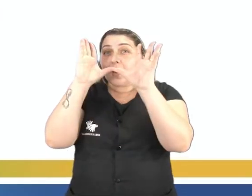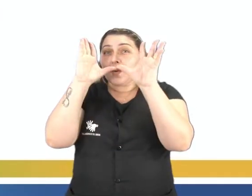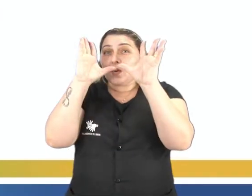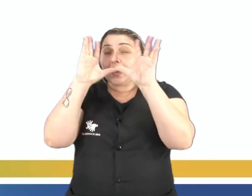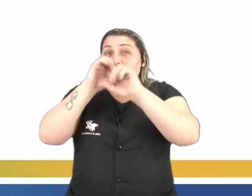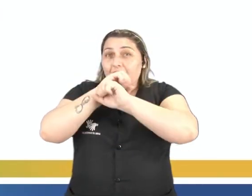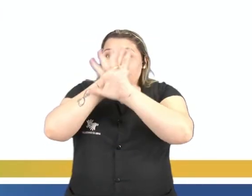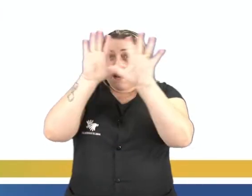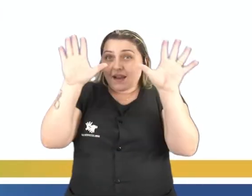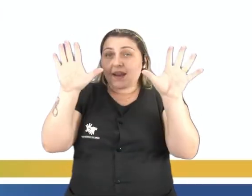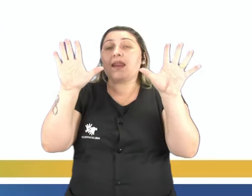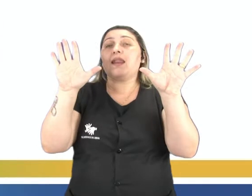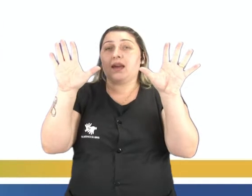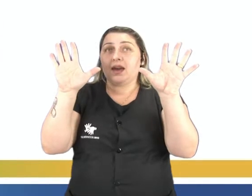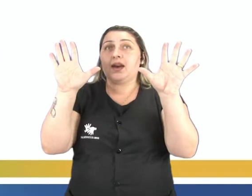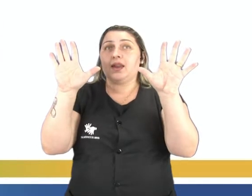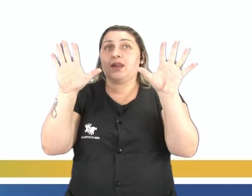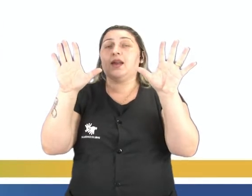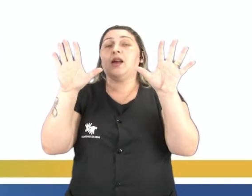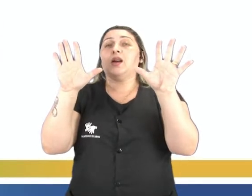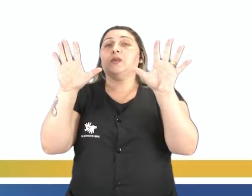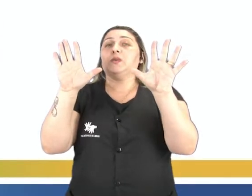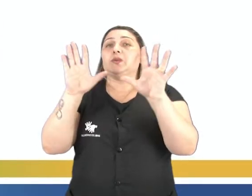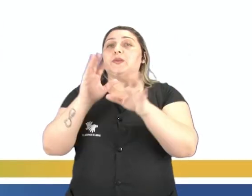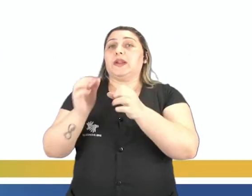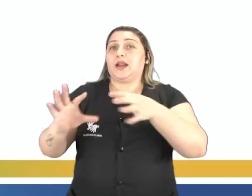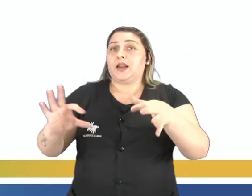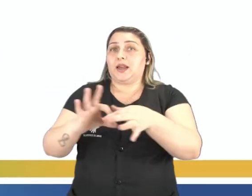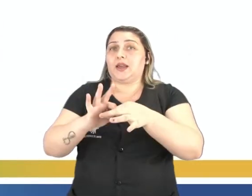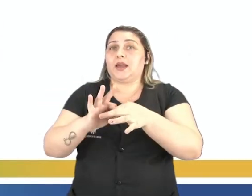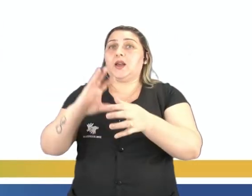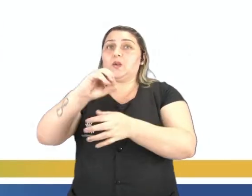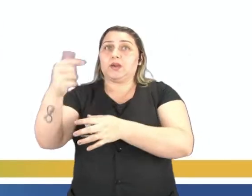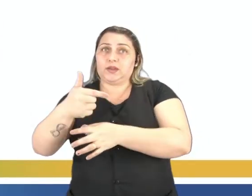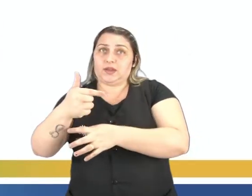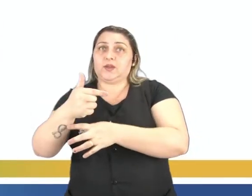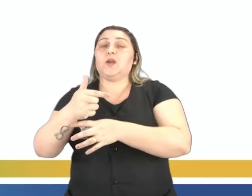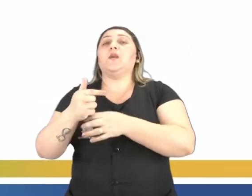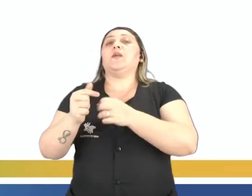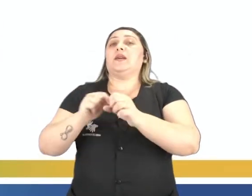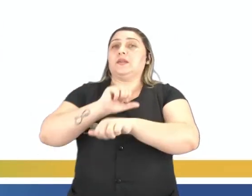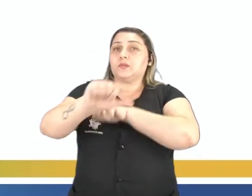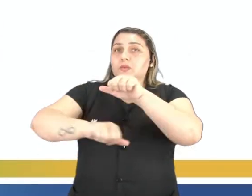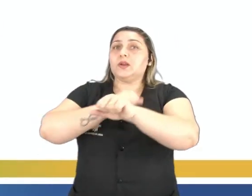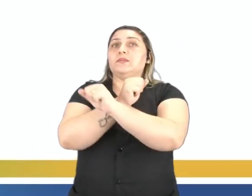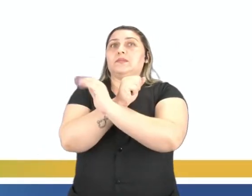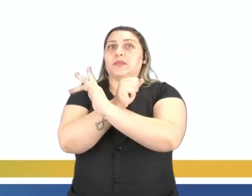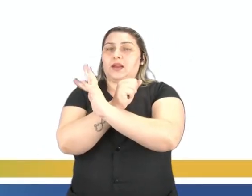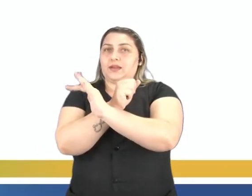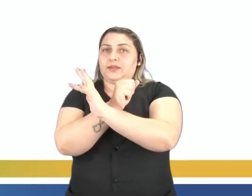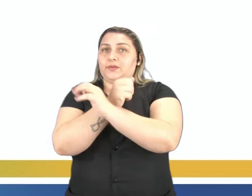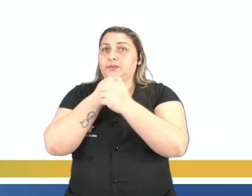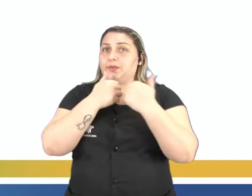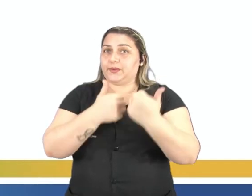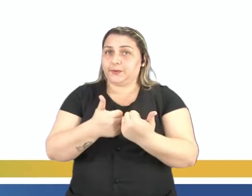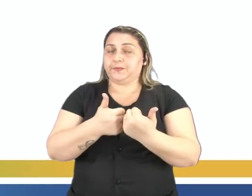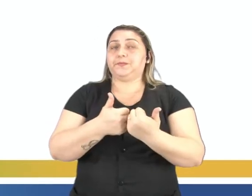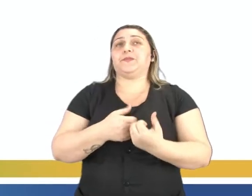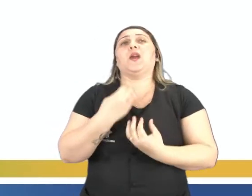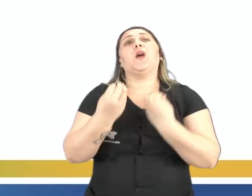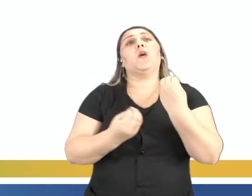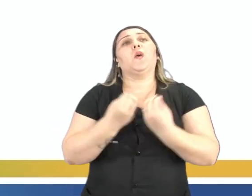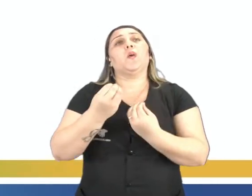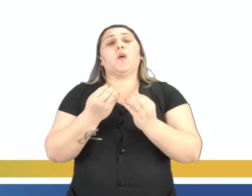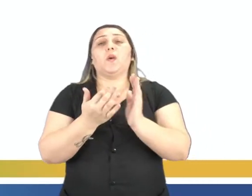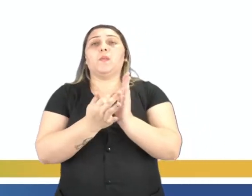ao oxigênio, vai estar formando óxidos de caráter ácido, ok? Como que vai